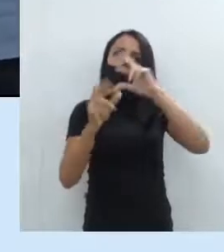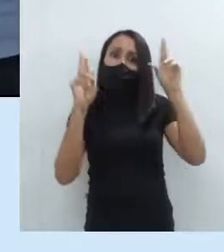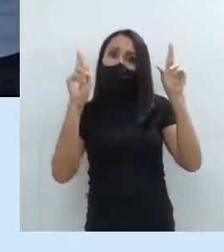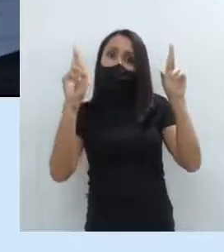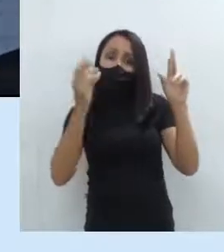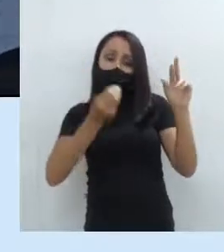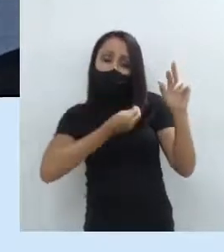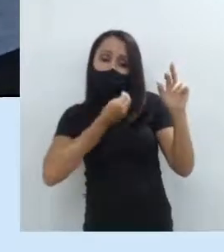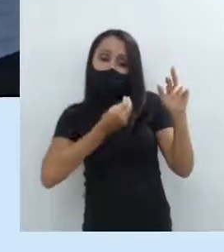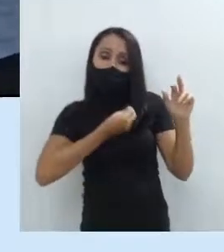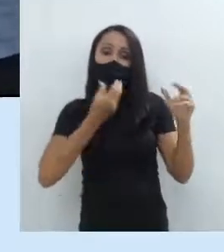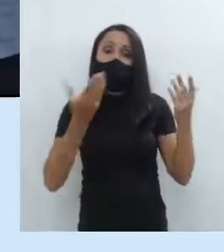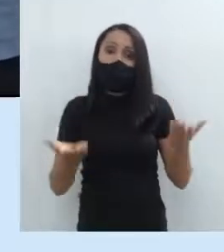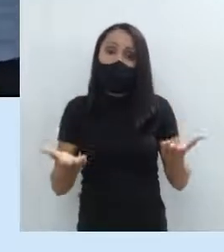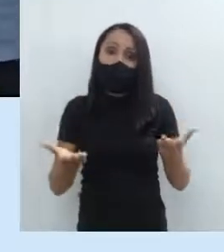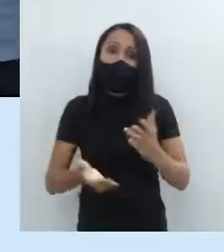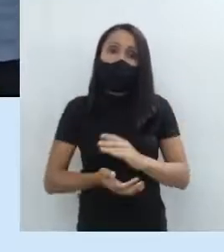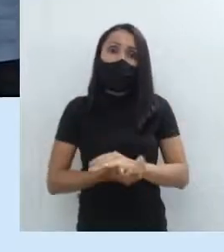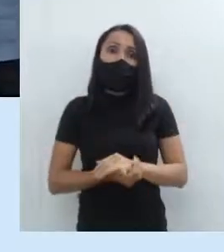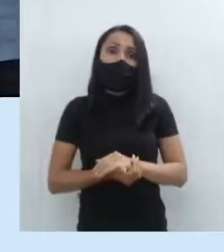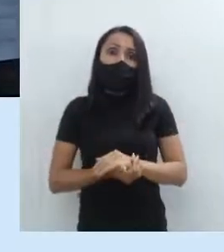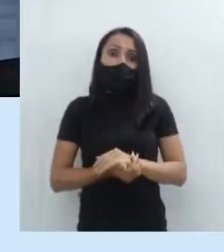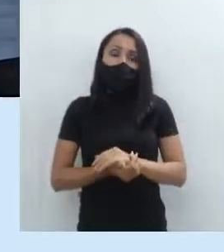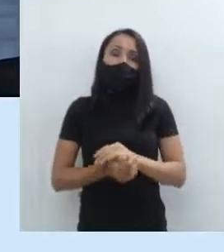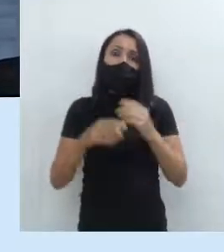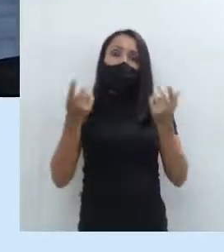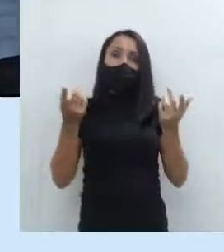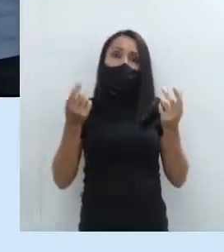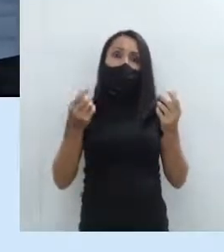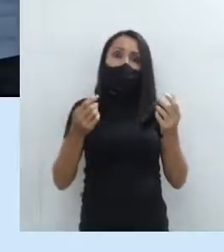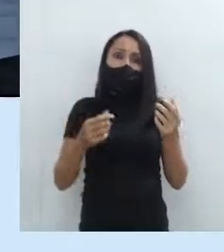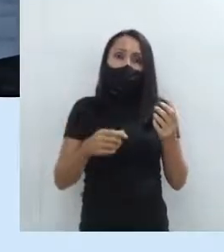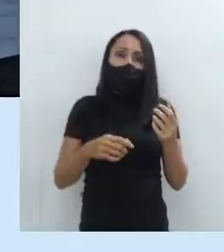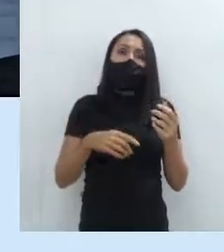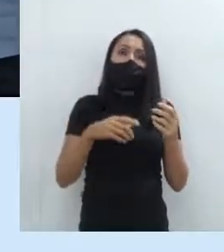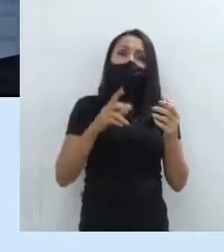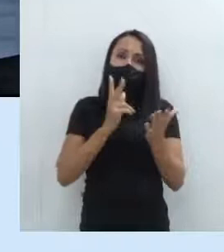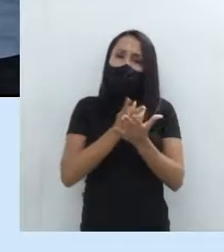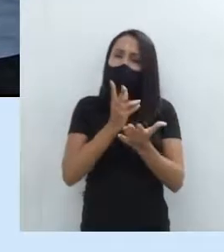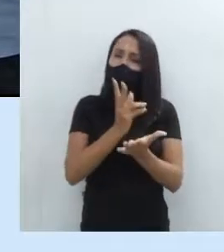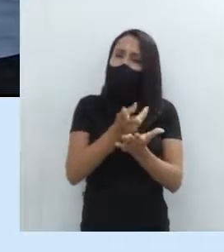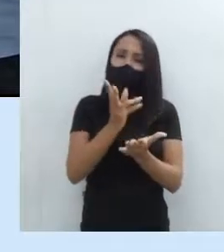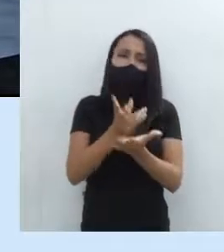sua expectativa de vida. A vida é um ciclo onde você tem que cada vez